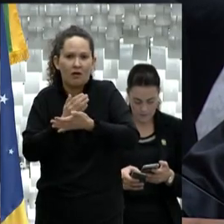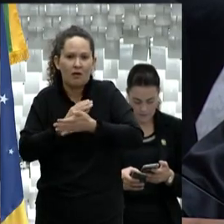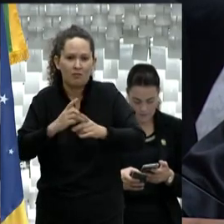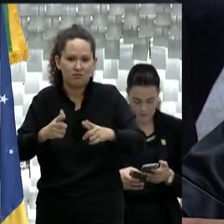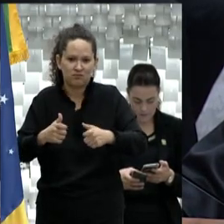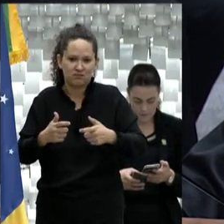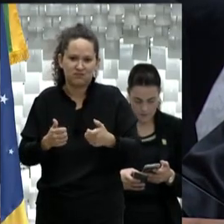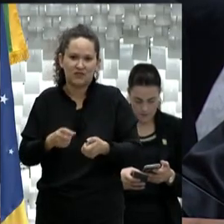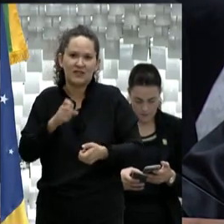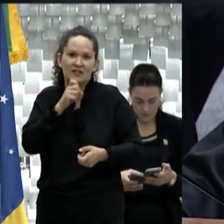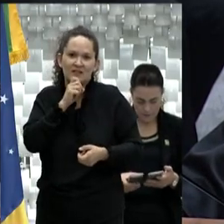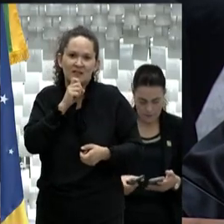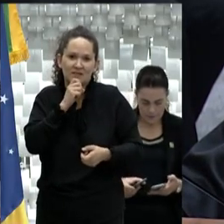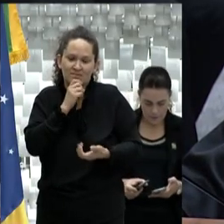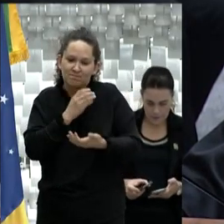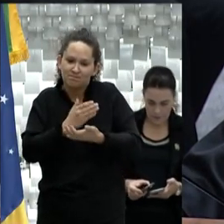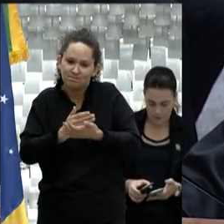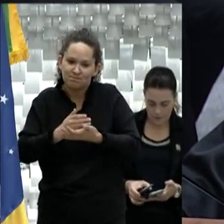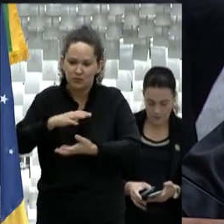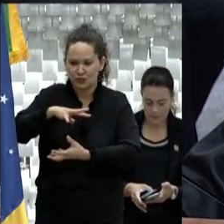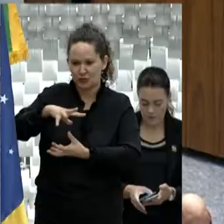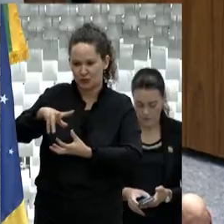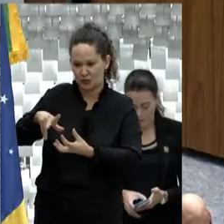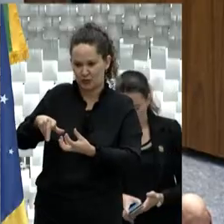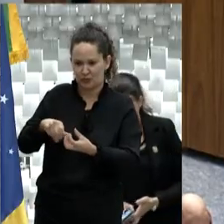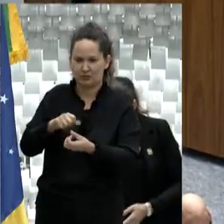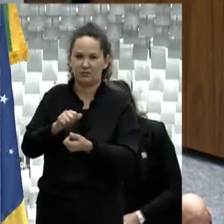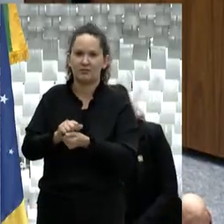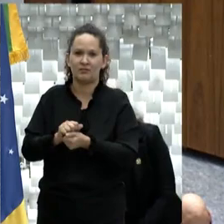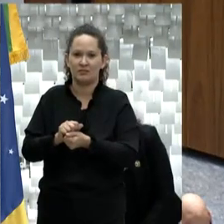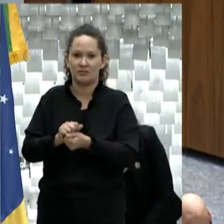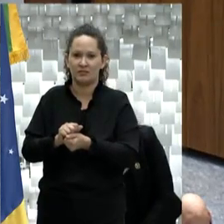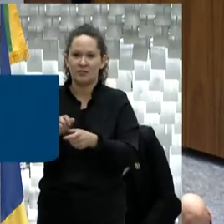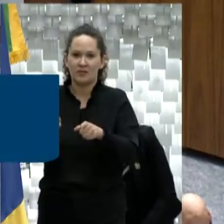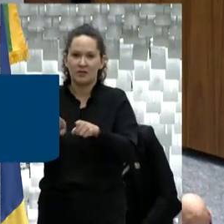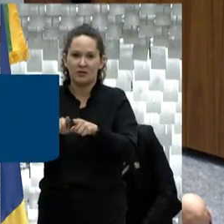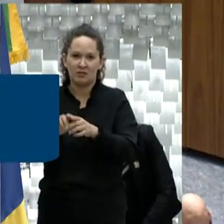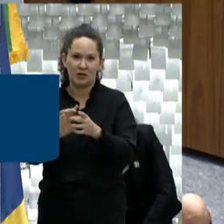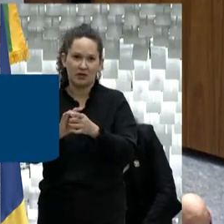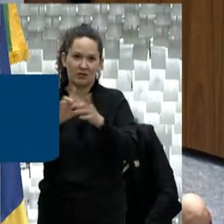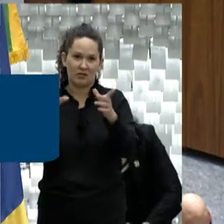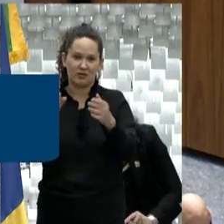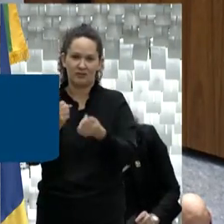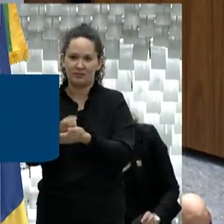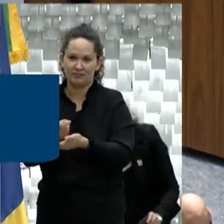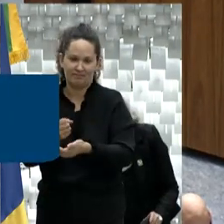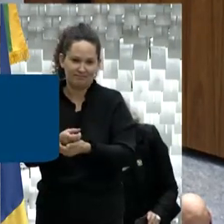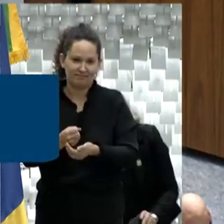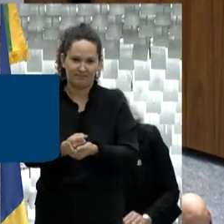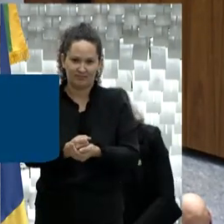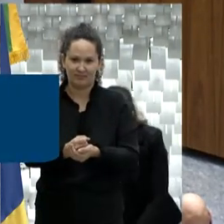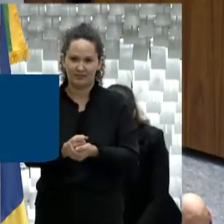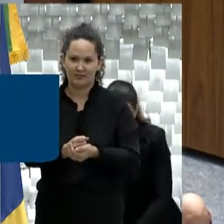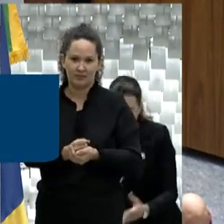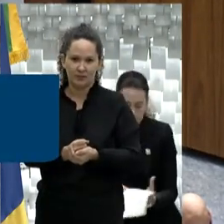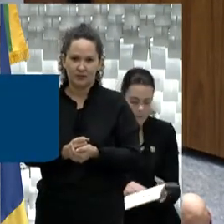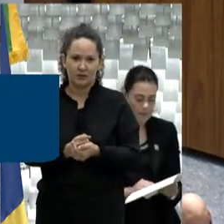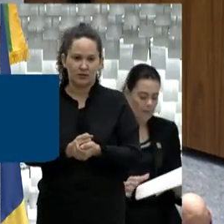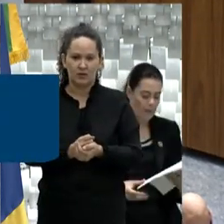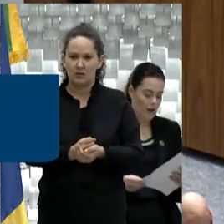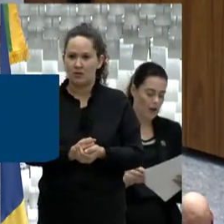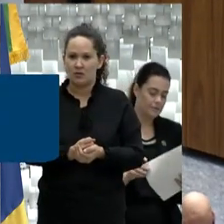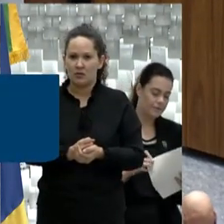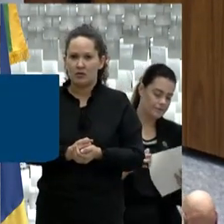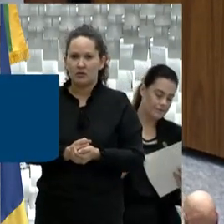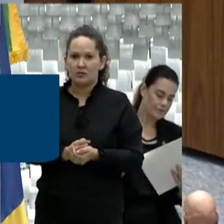e o início da globalização e do livre mercado. Sem ignorar